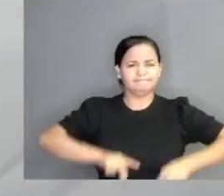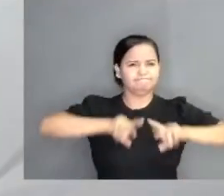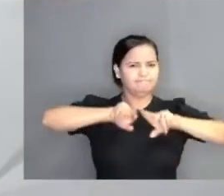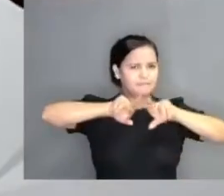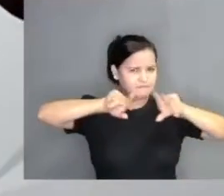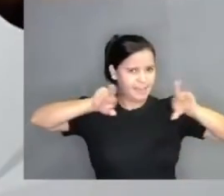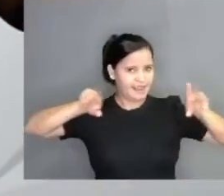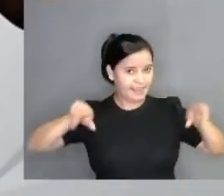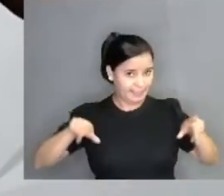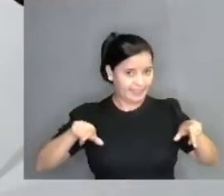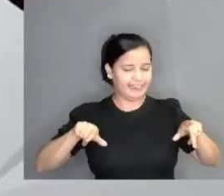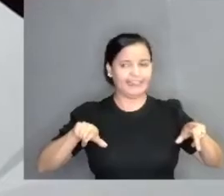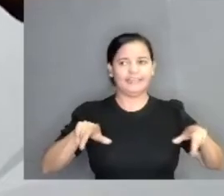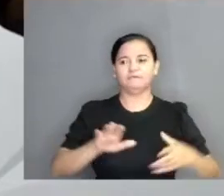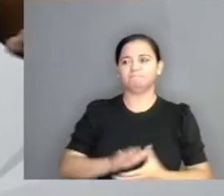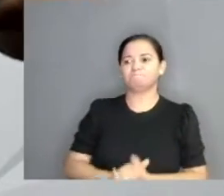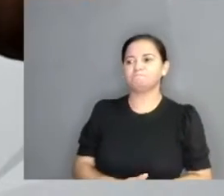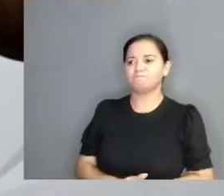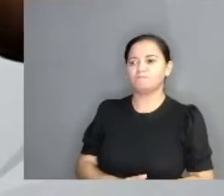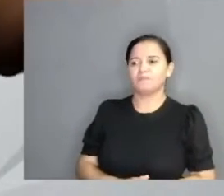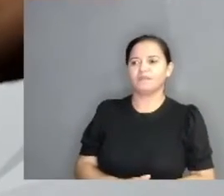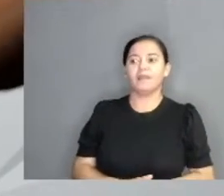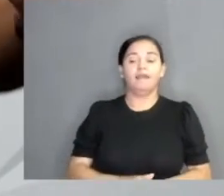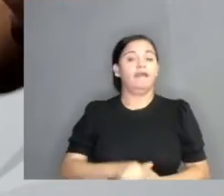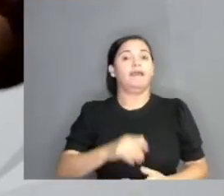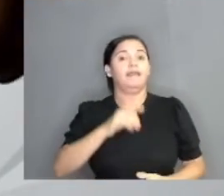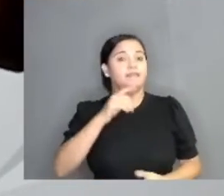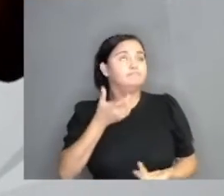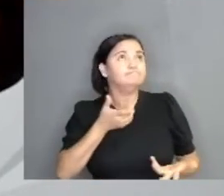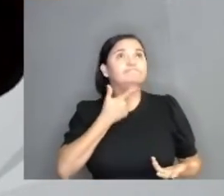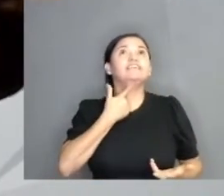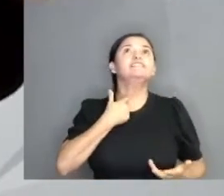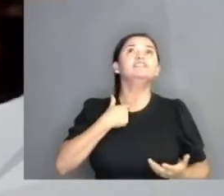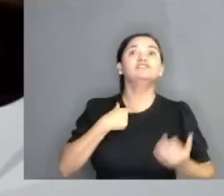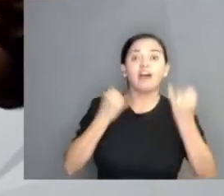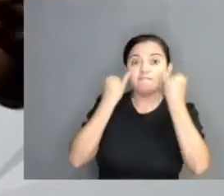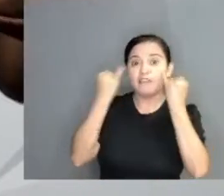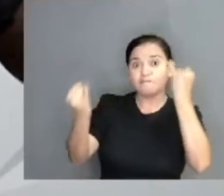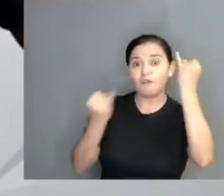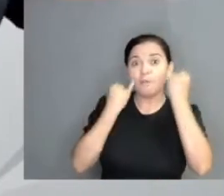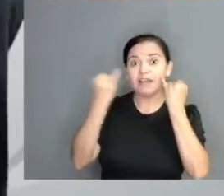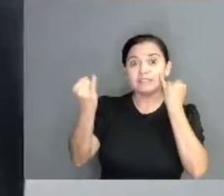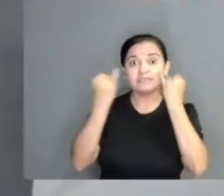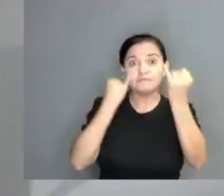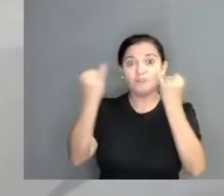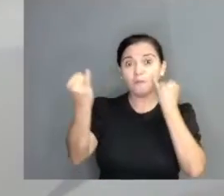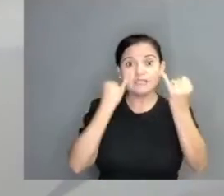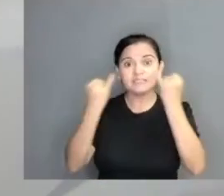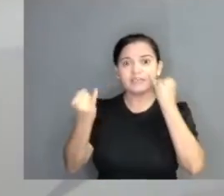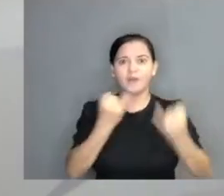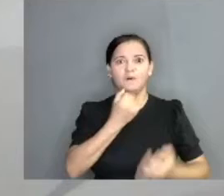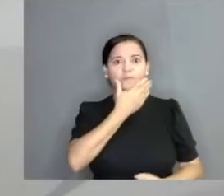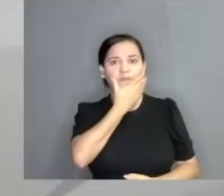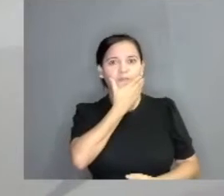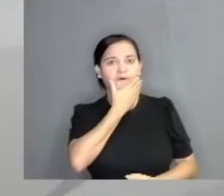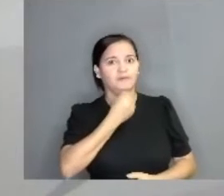formas, Leonardo da Vinci buscava a informação. Era muito comum nessa época que o homem ele tivesse várias